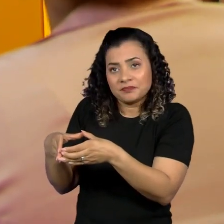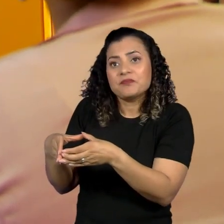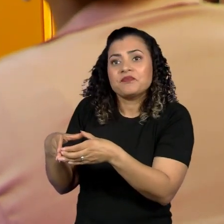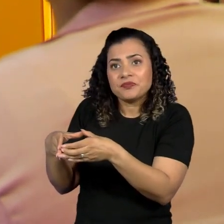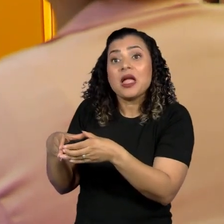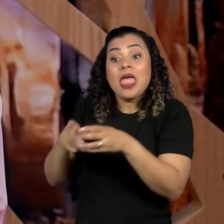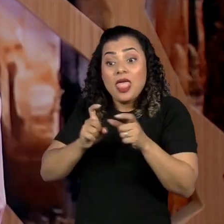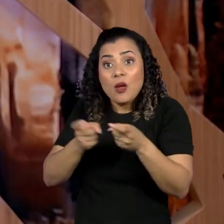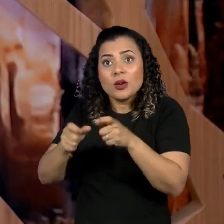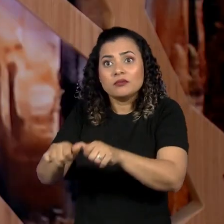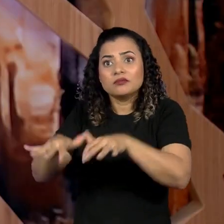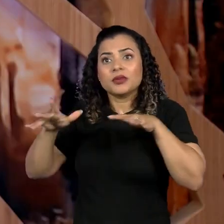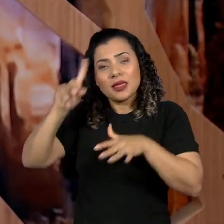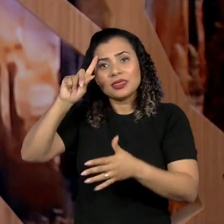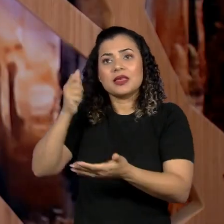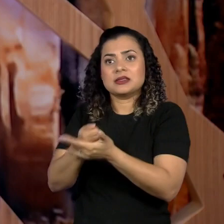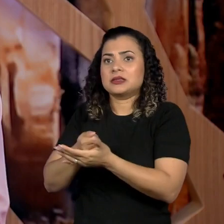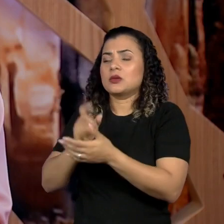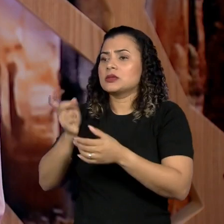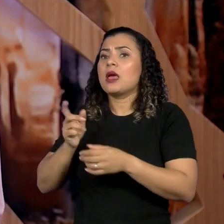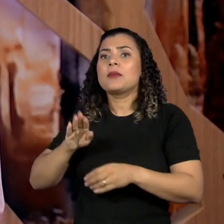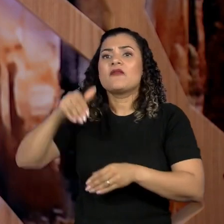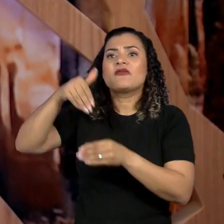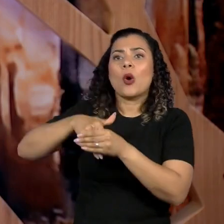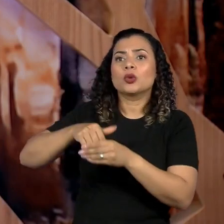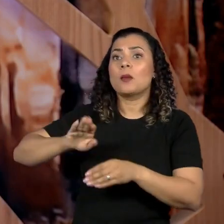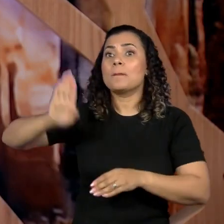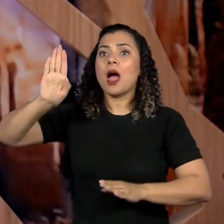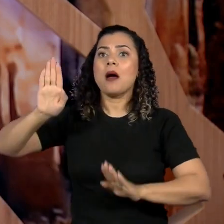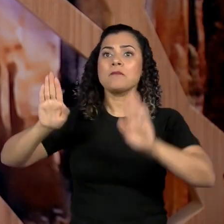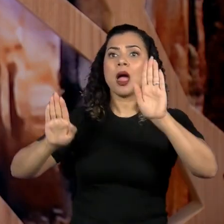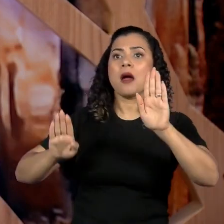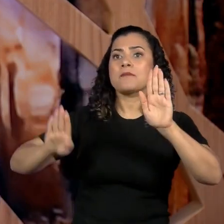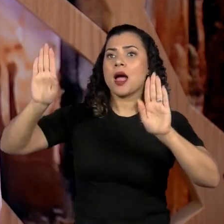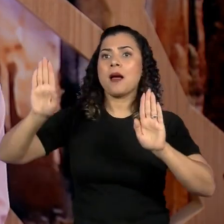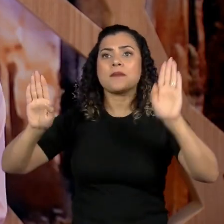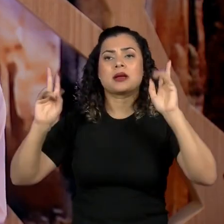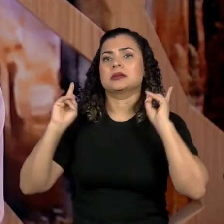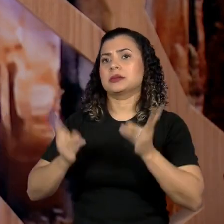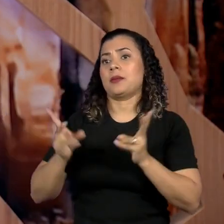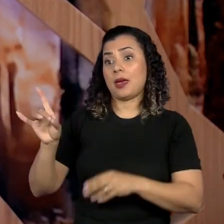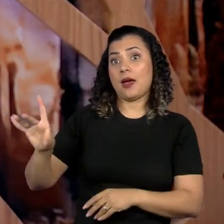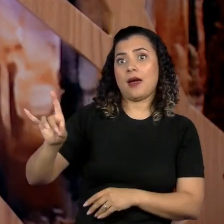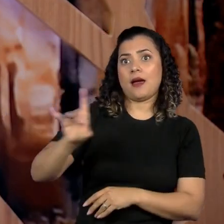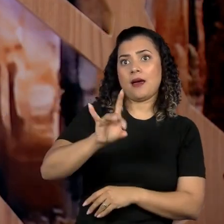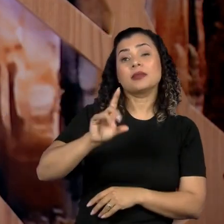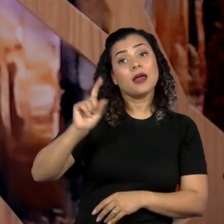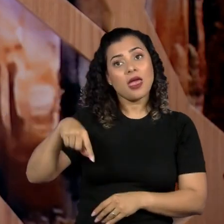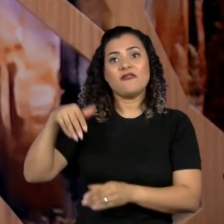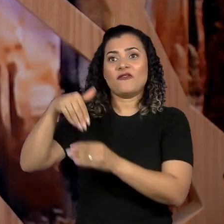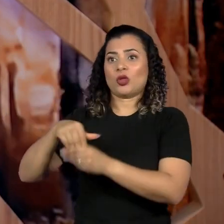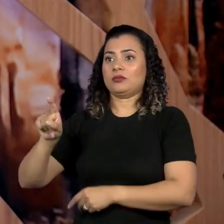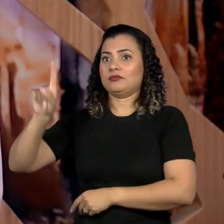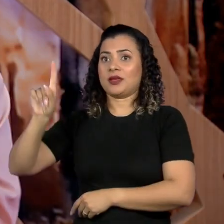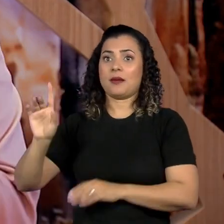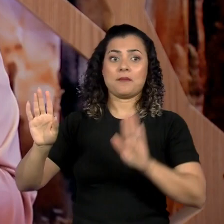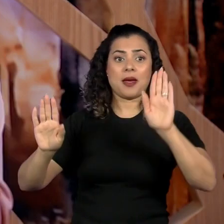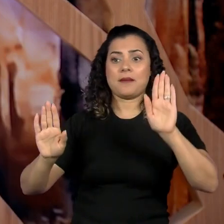as decisões são tomadas através da votação. Então, cada pessoa ali significa um voto. E